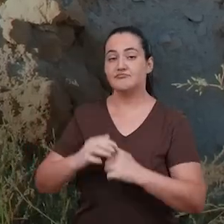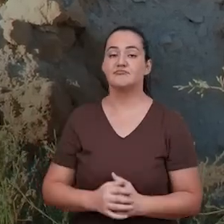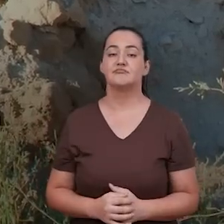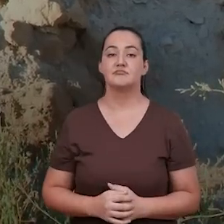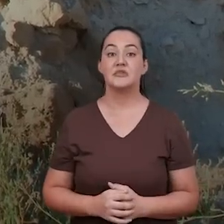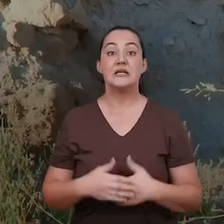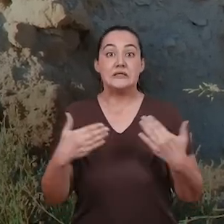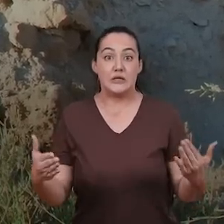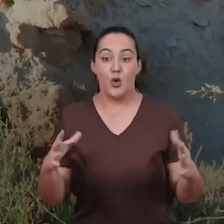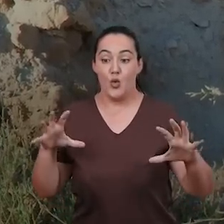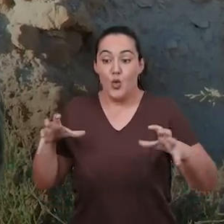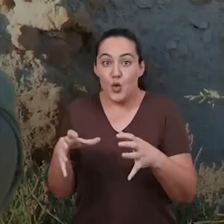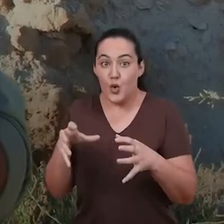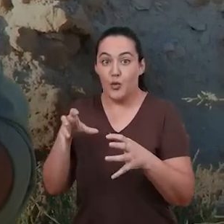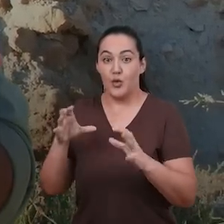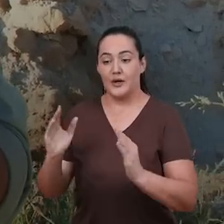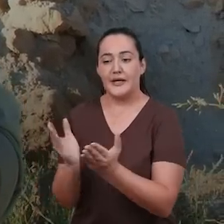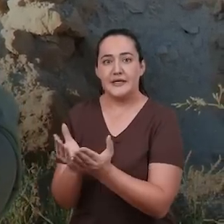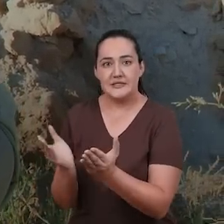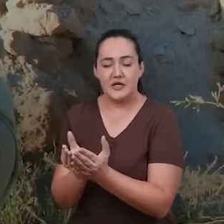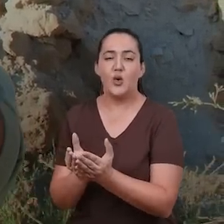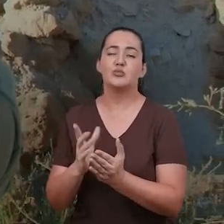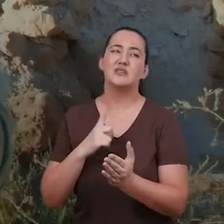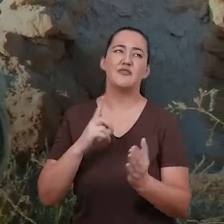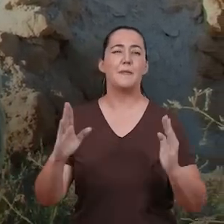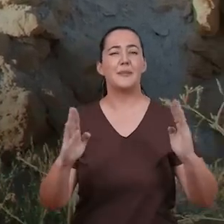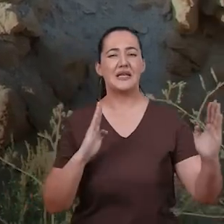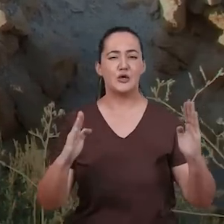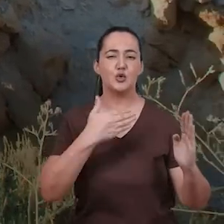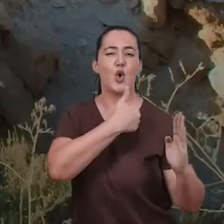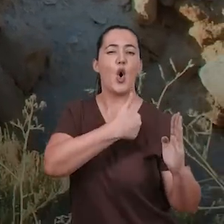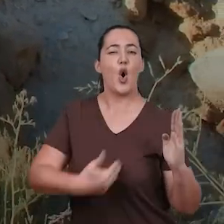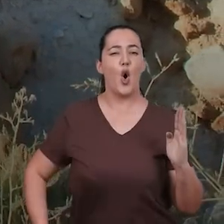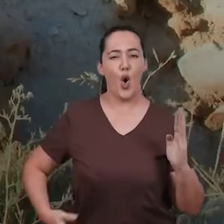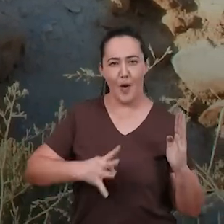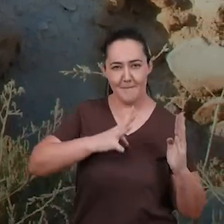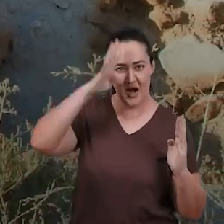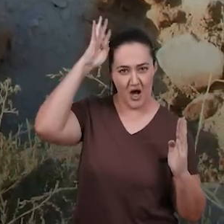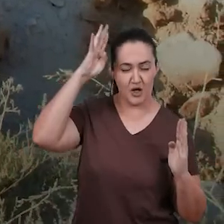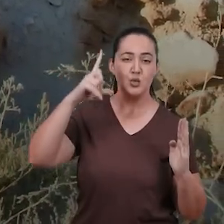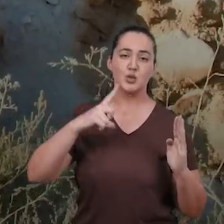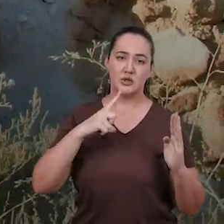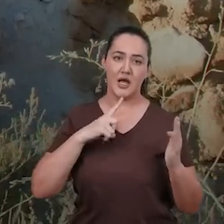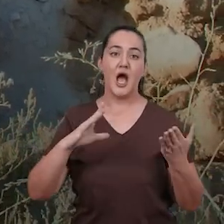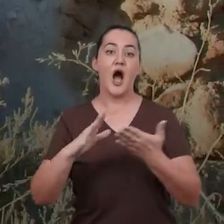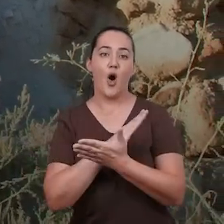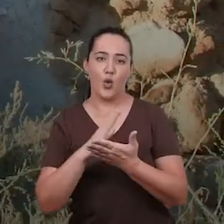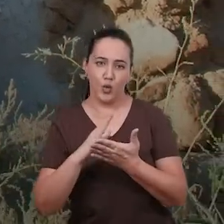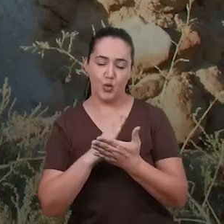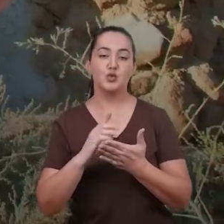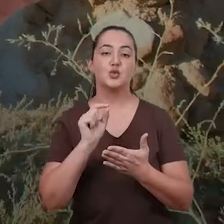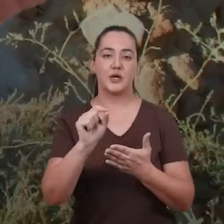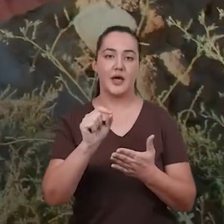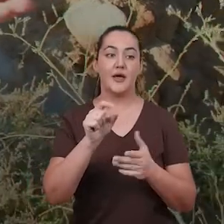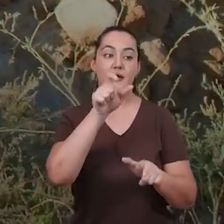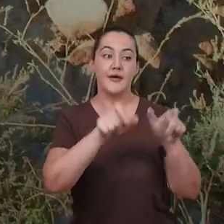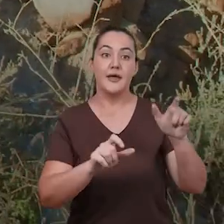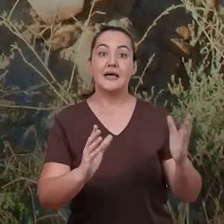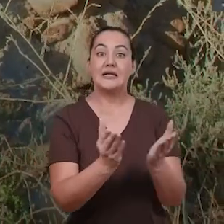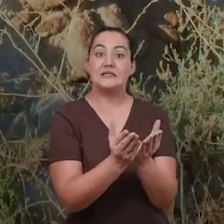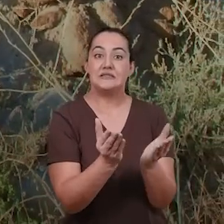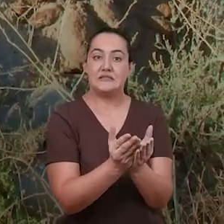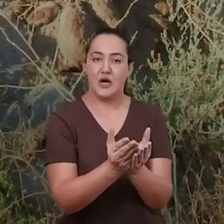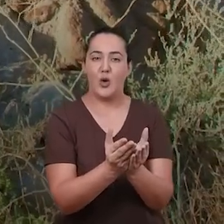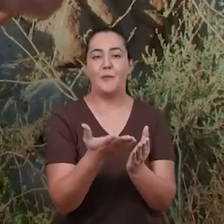Ao que tudo indica, eles se refugiaram nesse lugar na época romana, porque temos indícios de cristãos se escondendo aqui